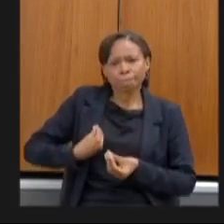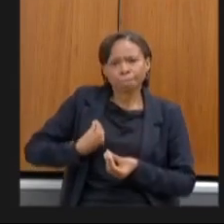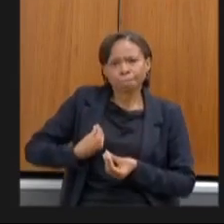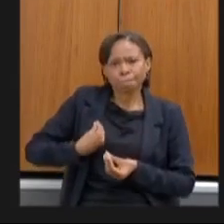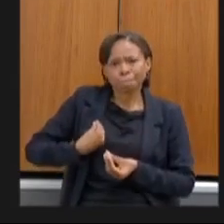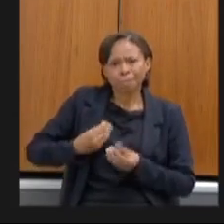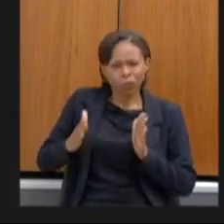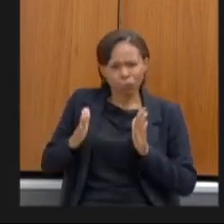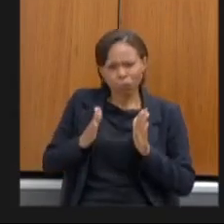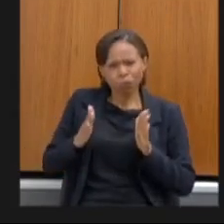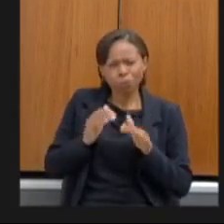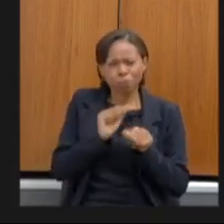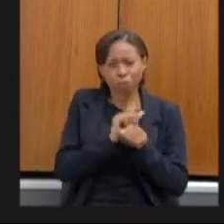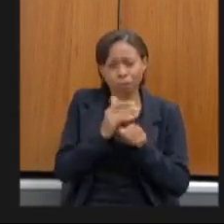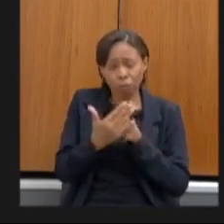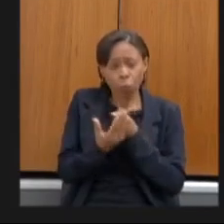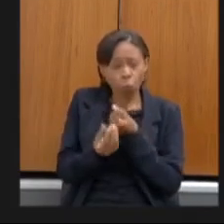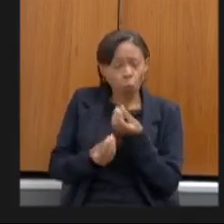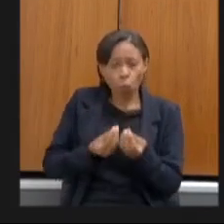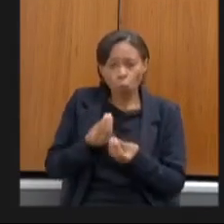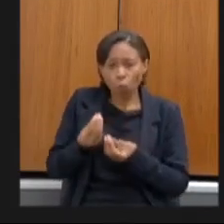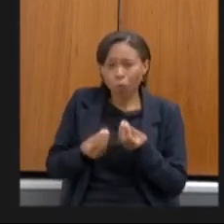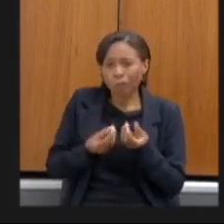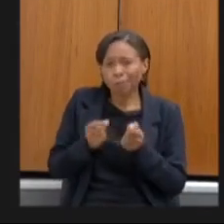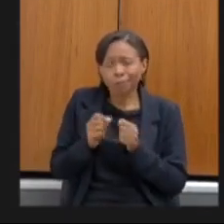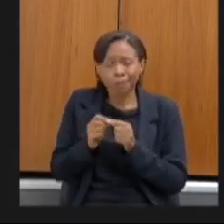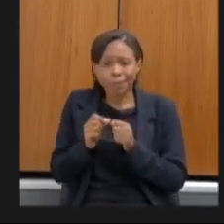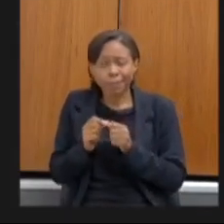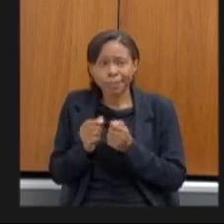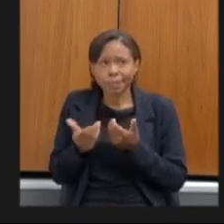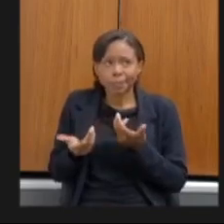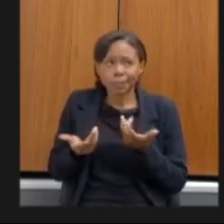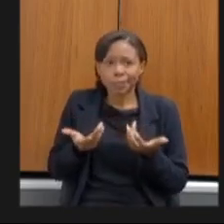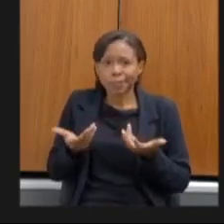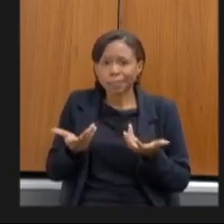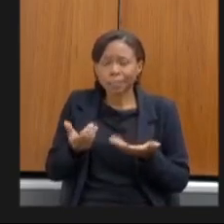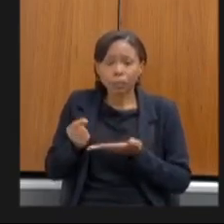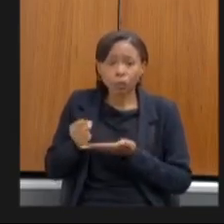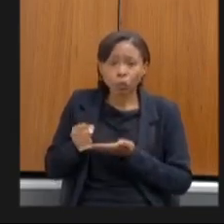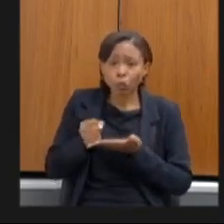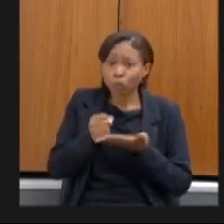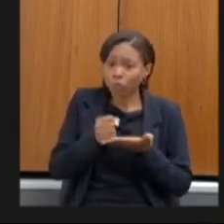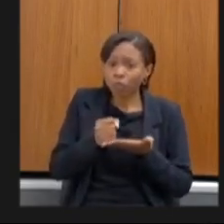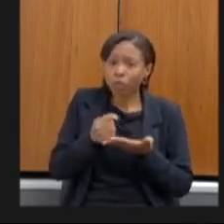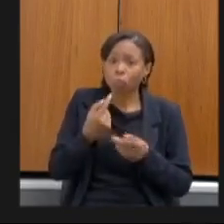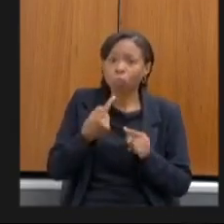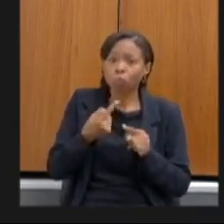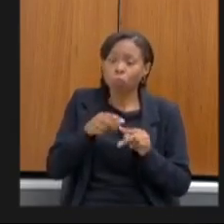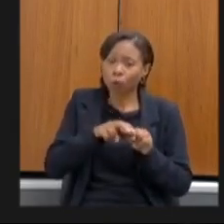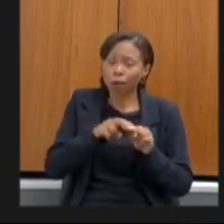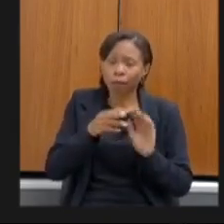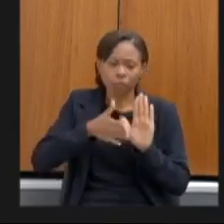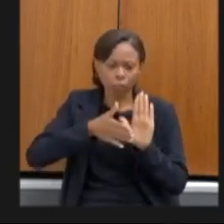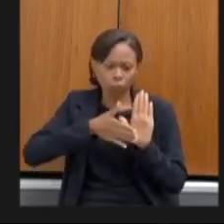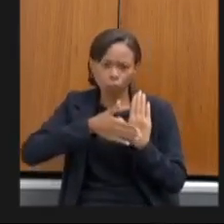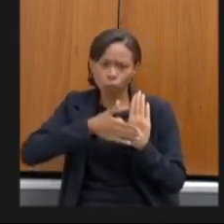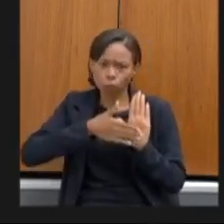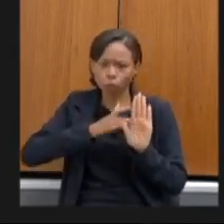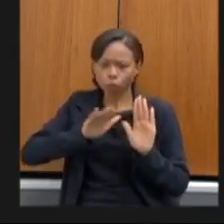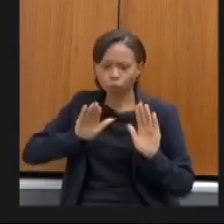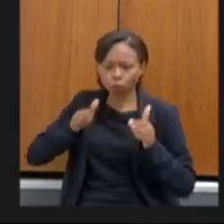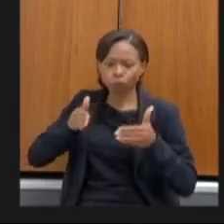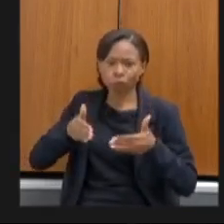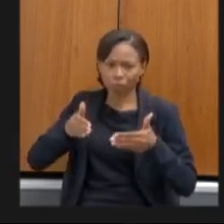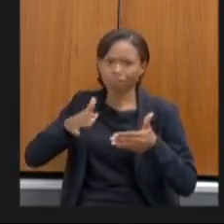crise é ele que nos que vamos ver se sustenta com com propostas e sentidos na nossa região